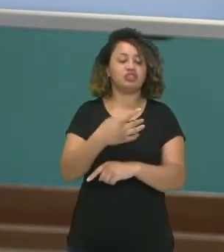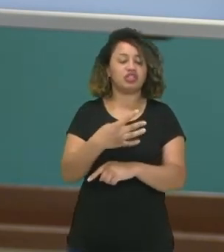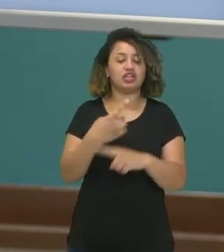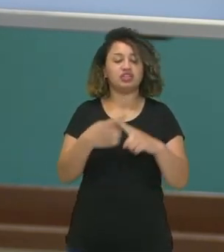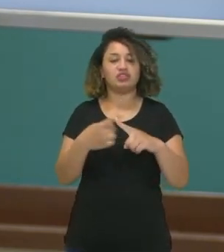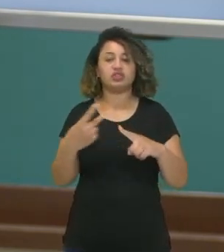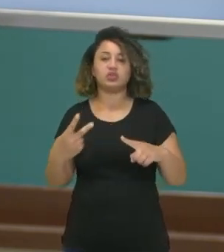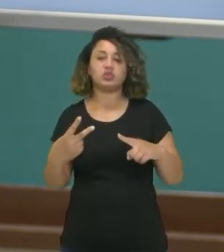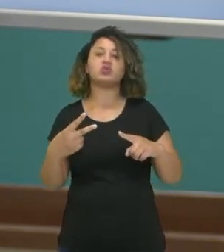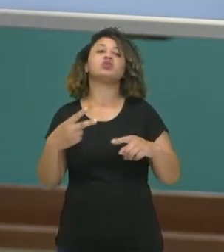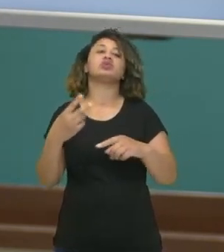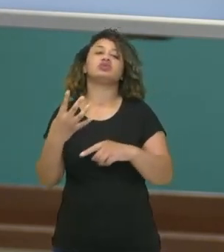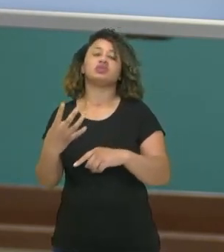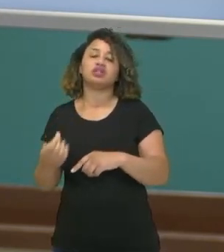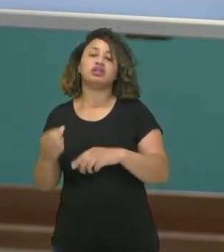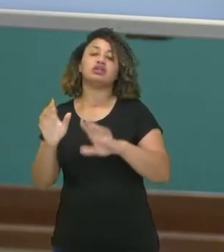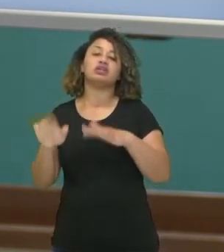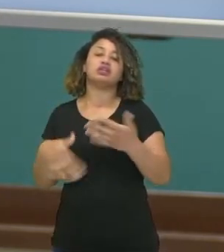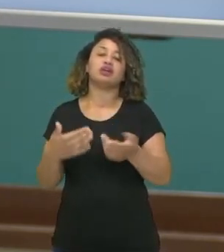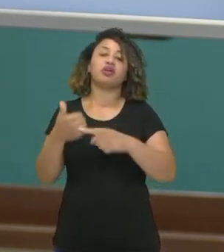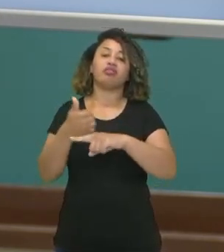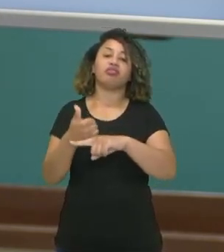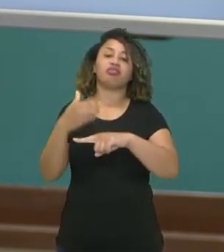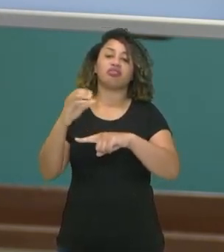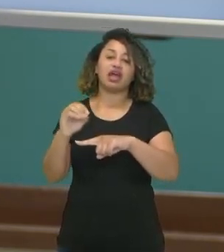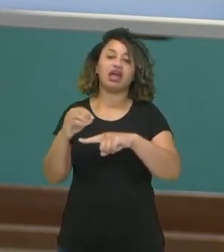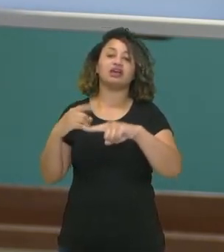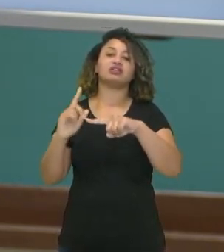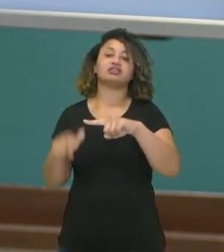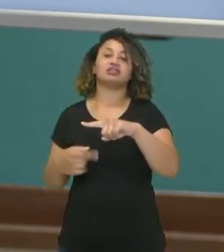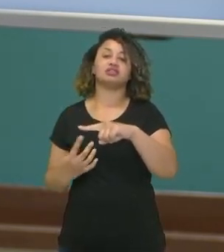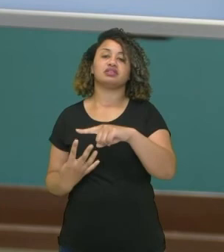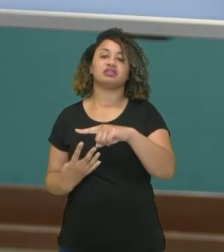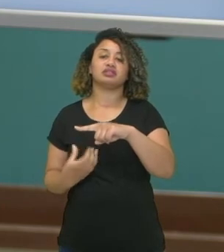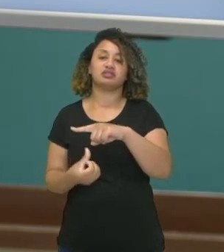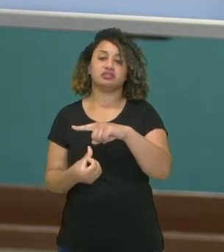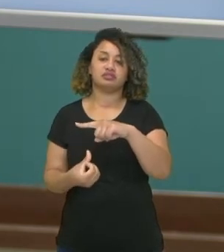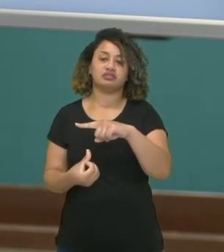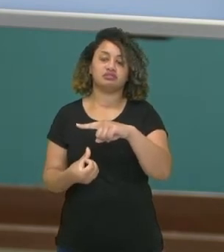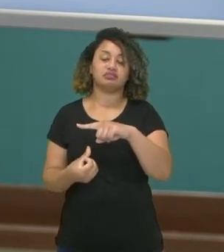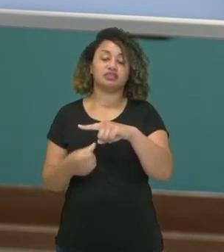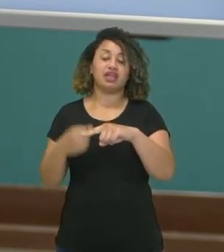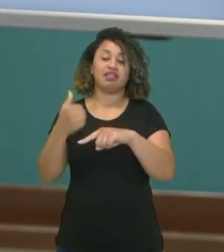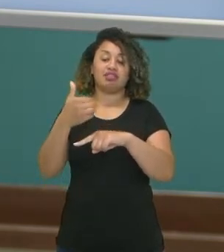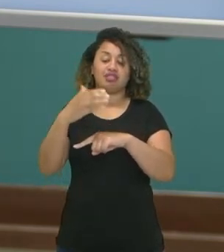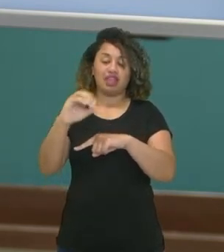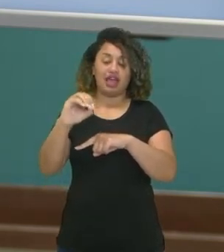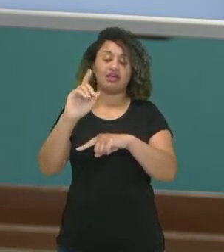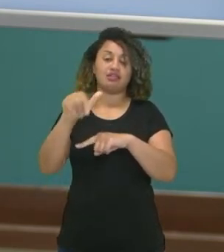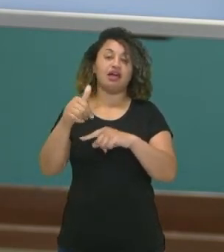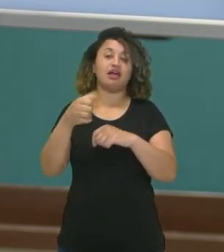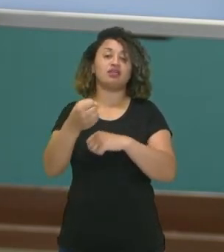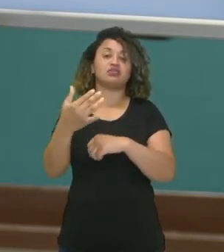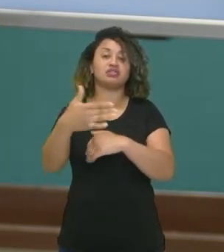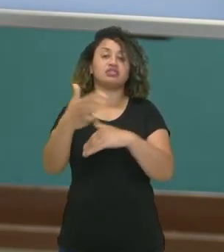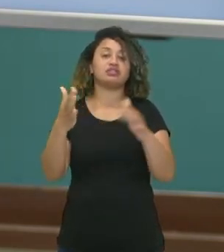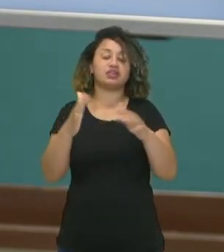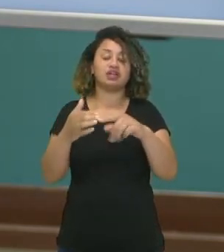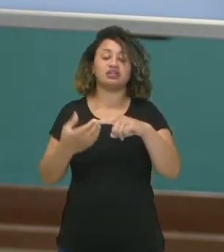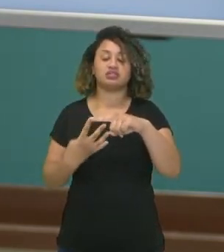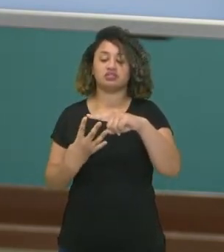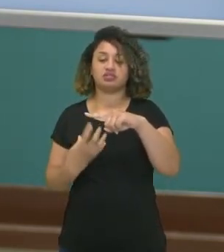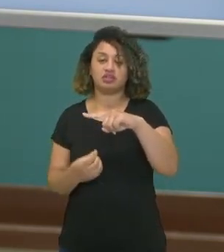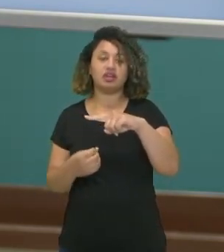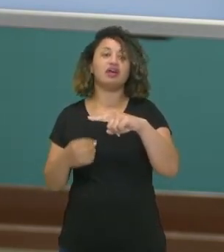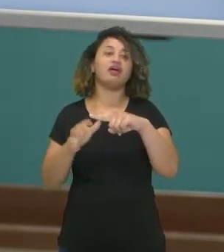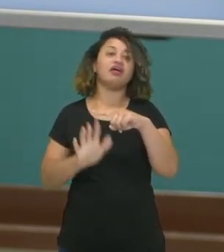vezes 2, 46. Lembra que o 10 é o número de caixas e o 46 é a